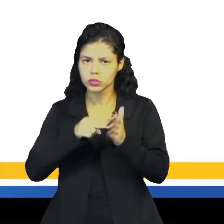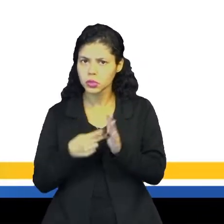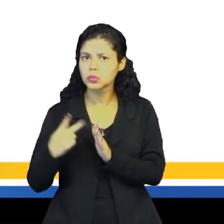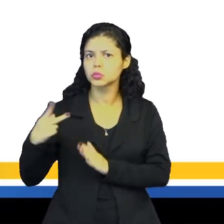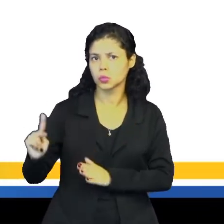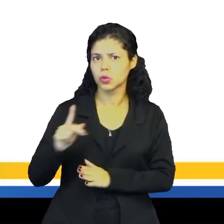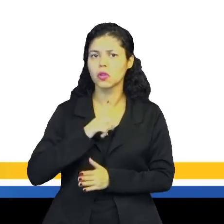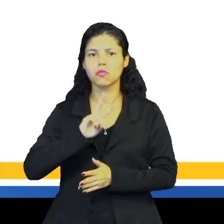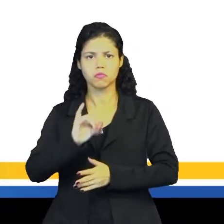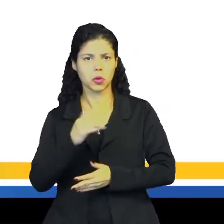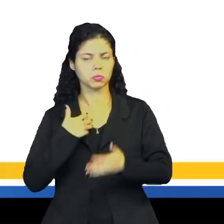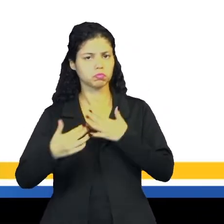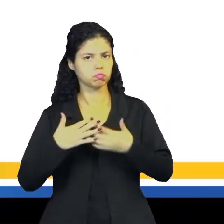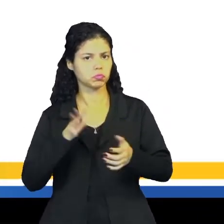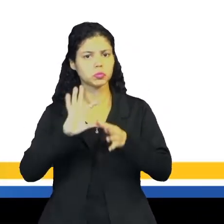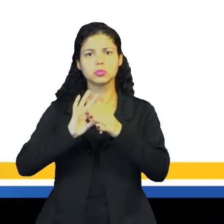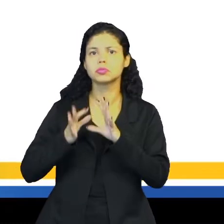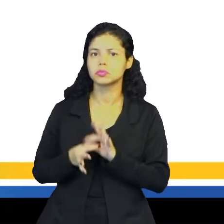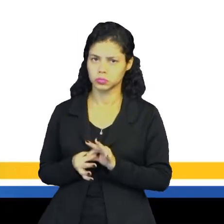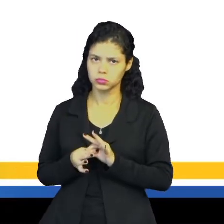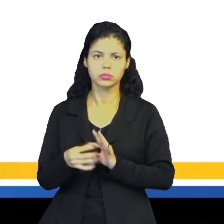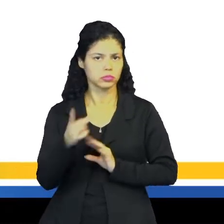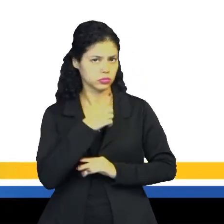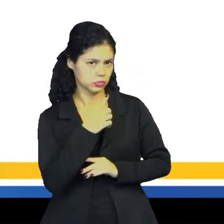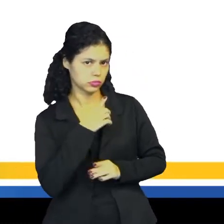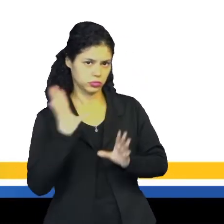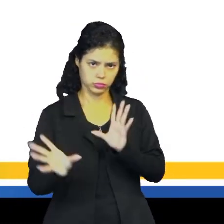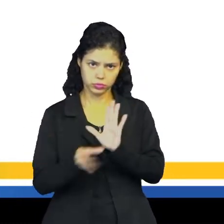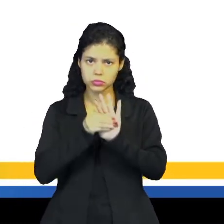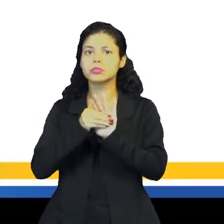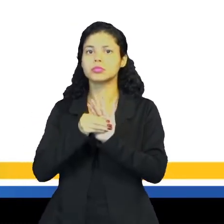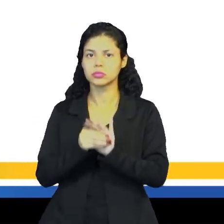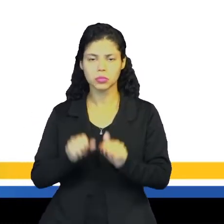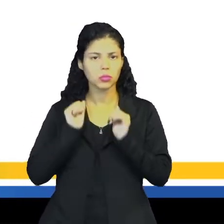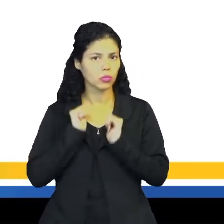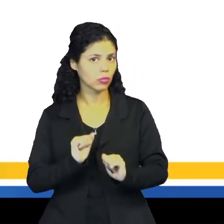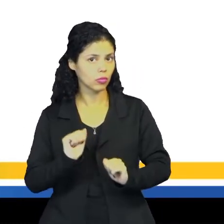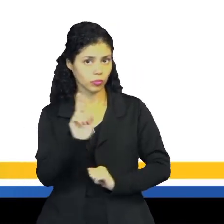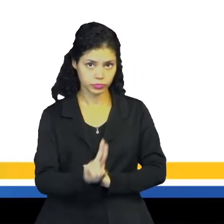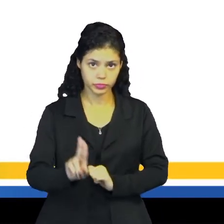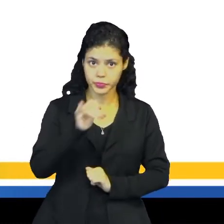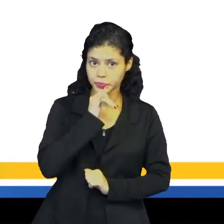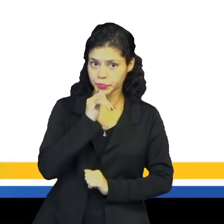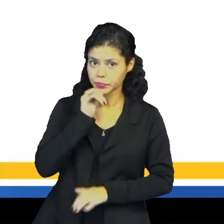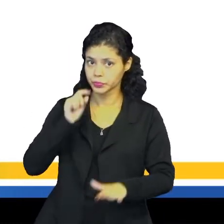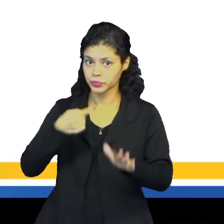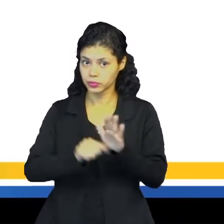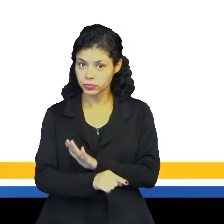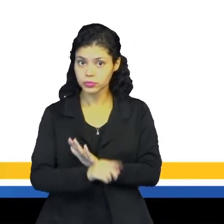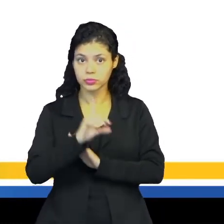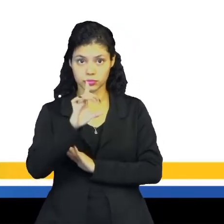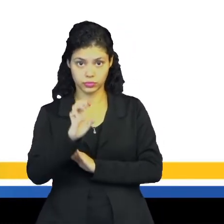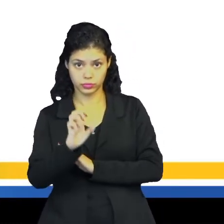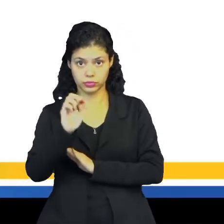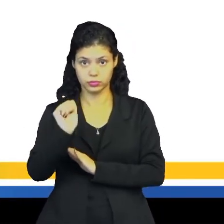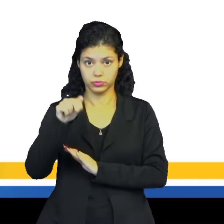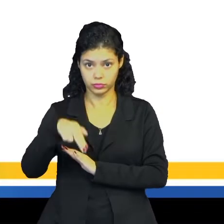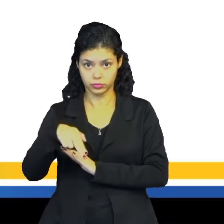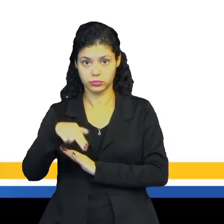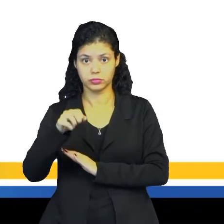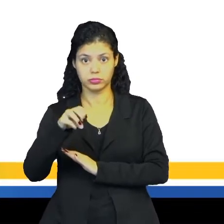significado dela vai depender do contexto, né, em que ela estiver aplicada, podendo ser, por exemplo, dentro de,